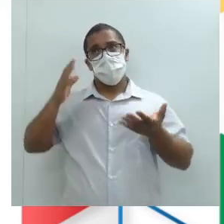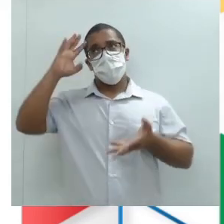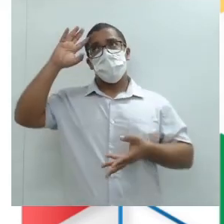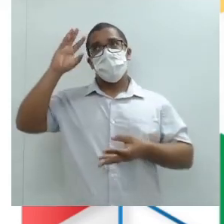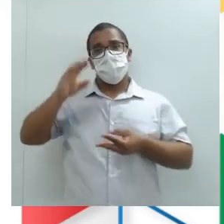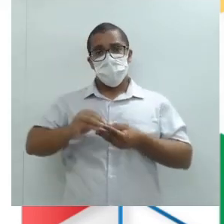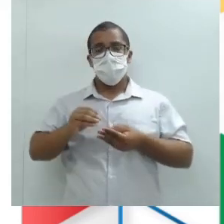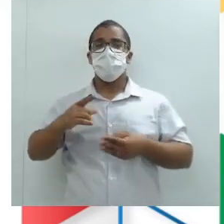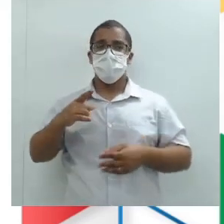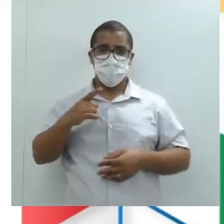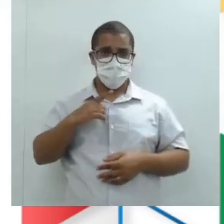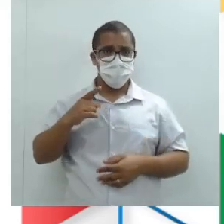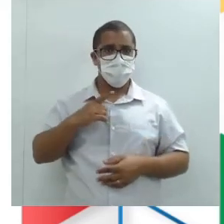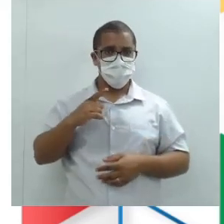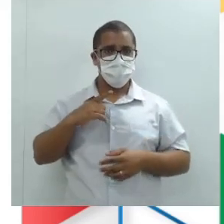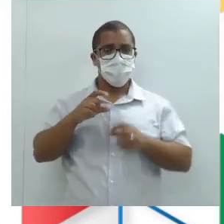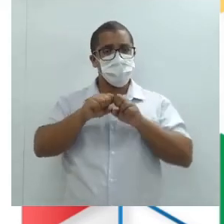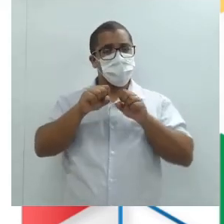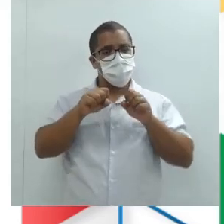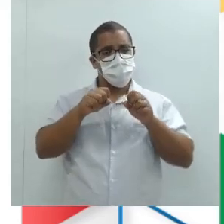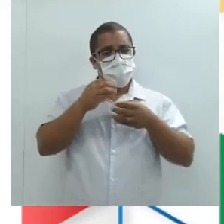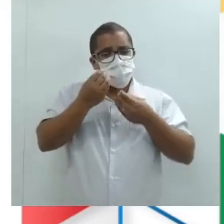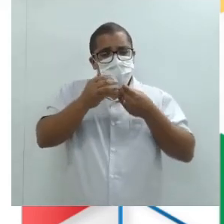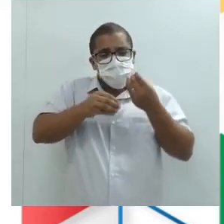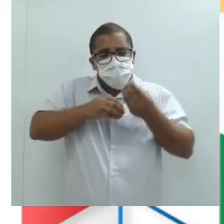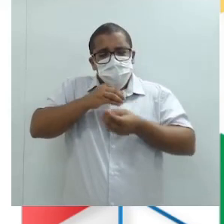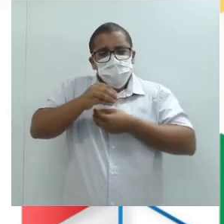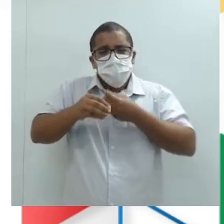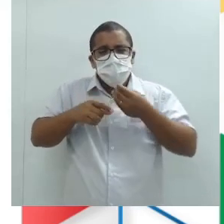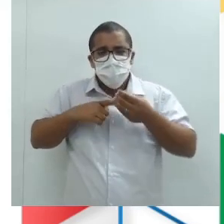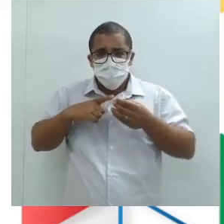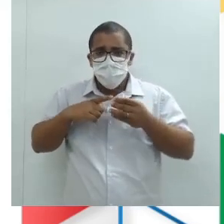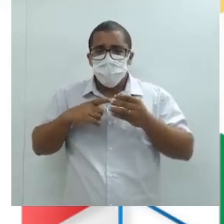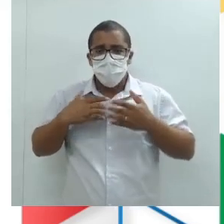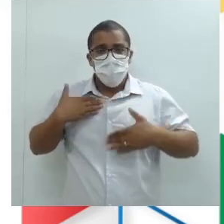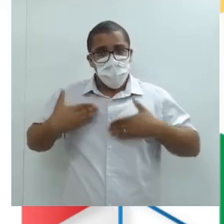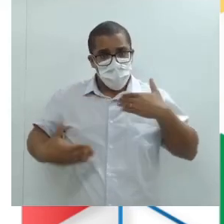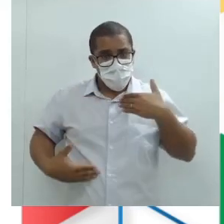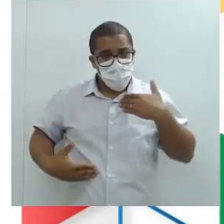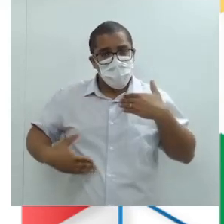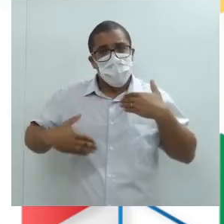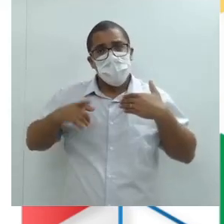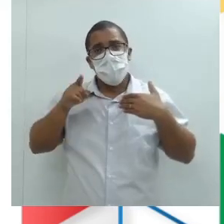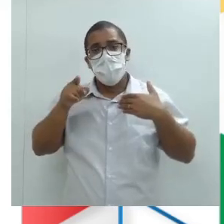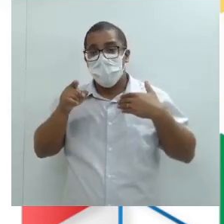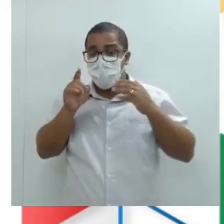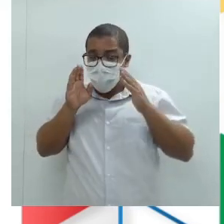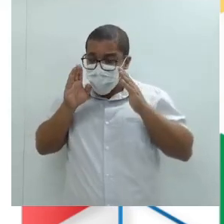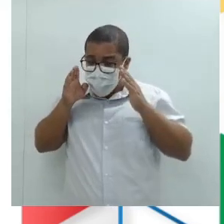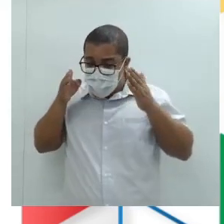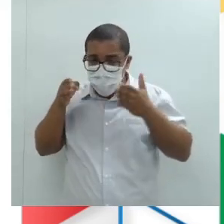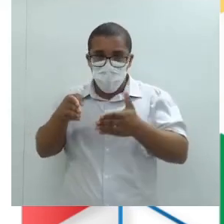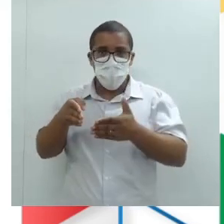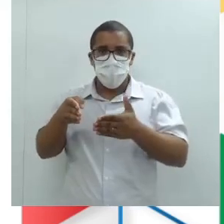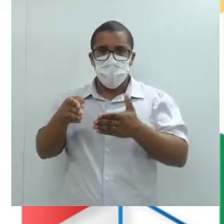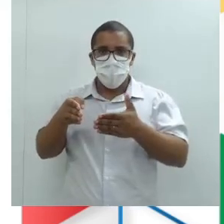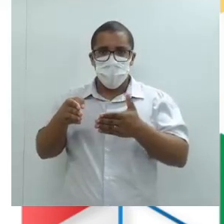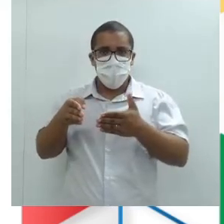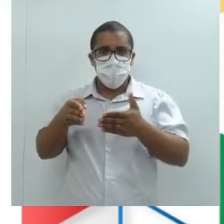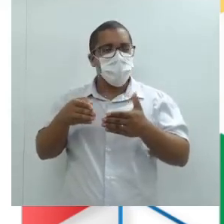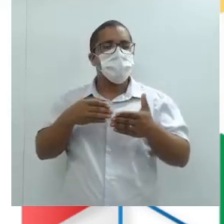essa substância circule por todo o organismo, ela atue apenas em seu local de